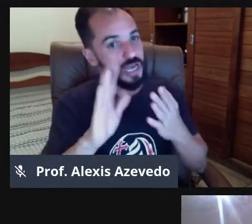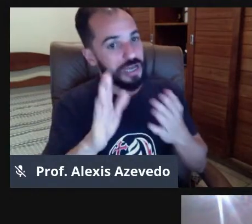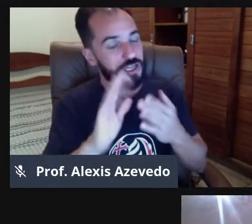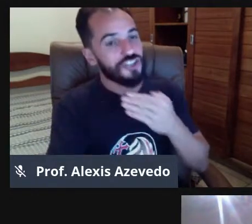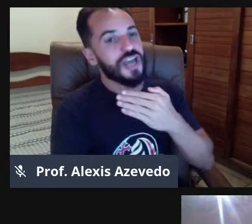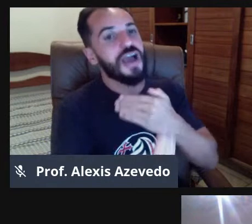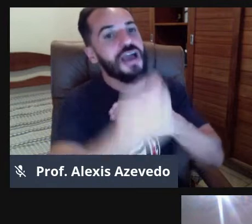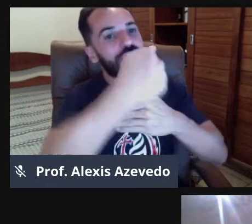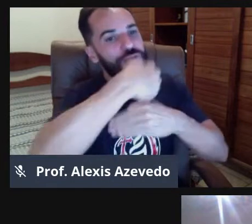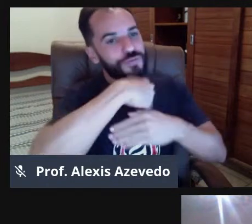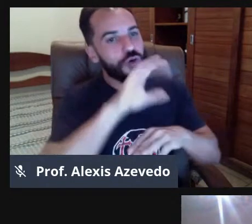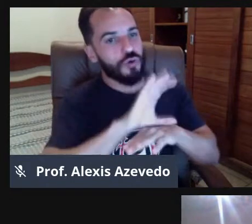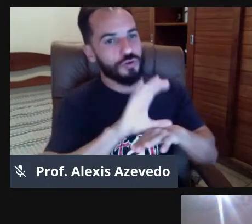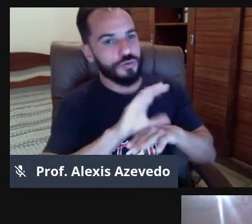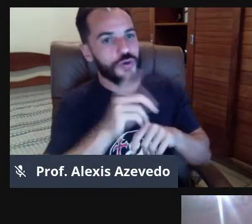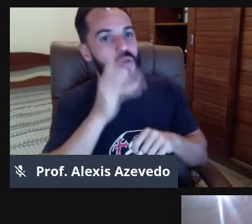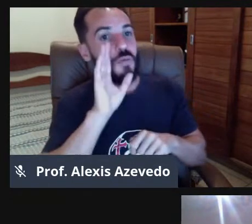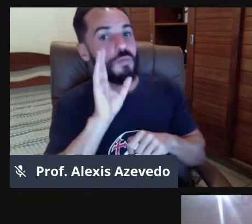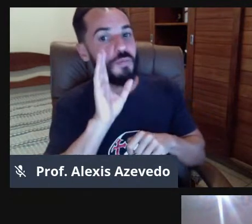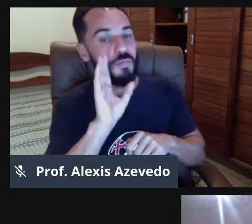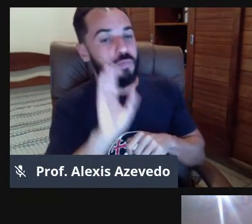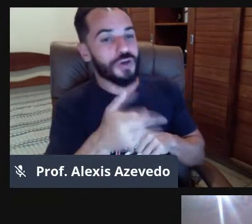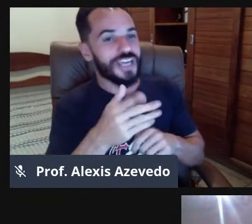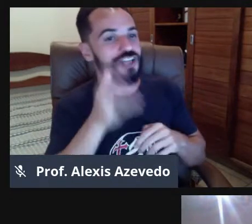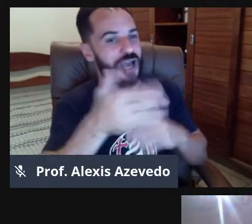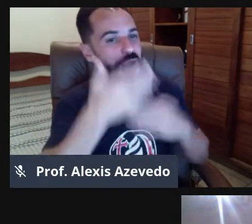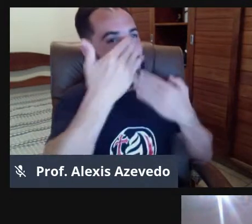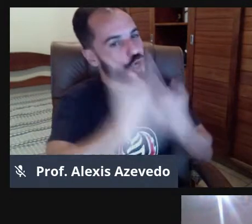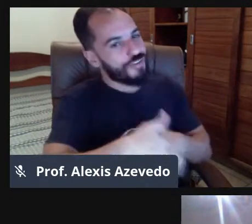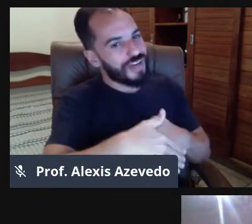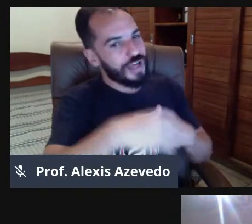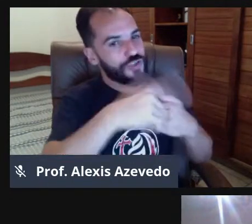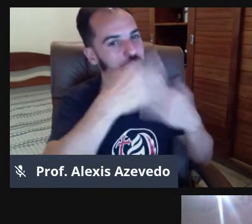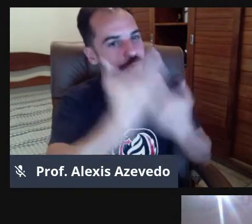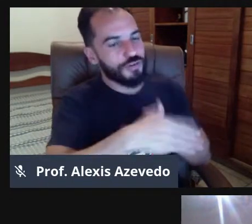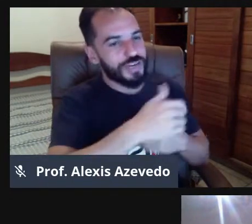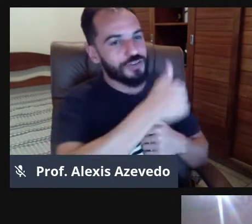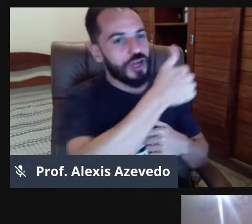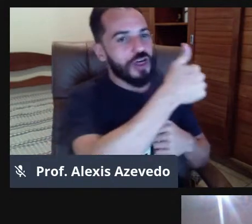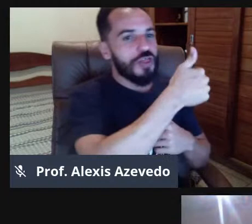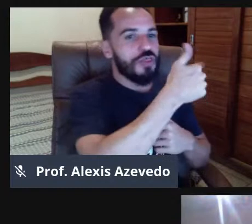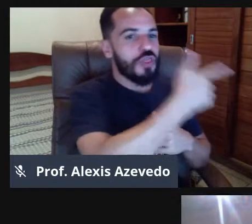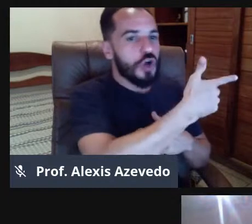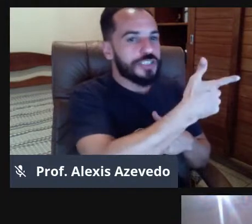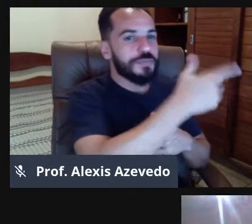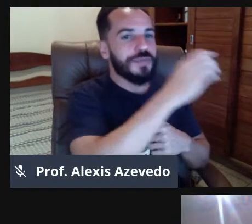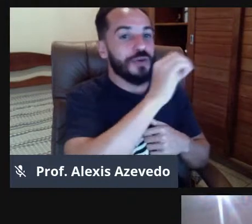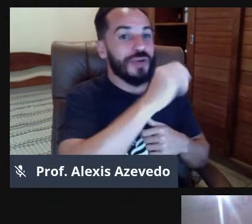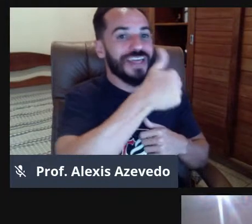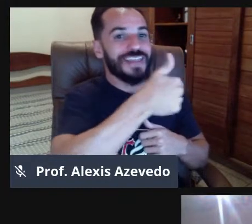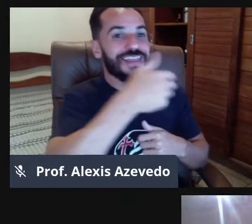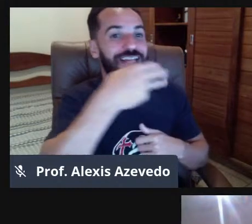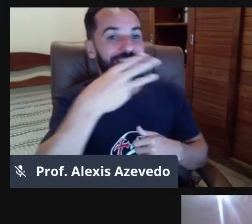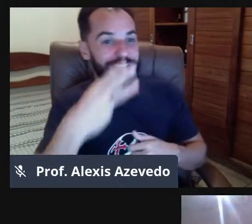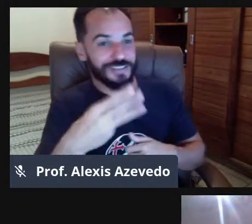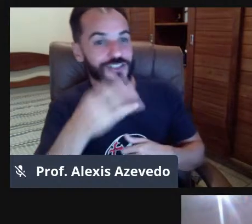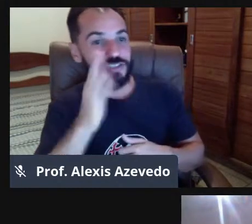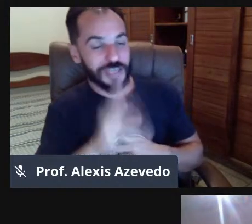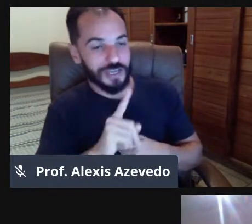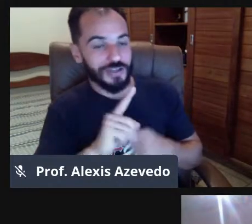esse currículo foi aprovado em 2013, né? Então, ele já passou por uma reforma e já estão precisando de passar por uma